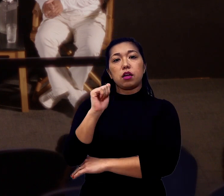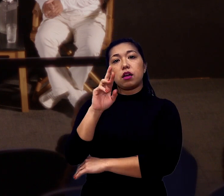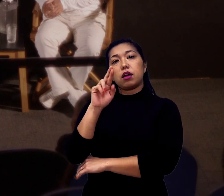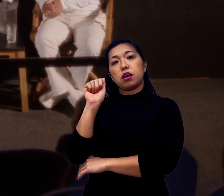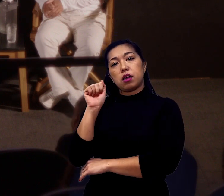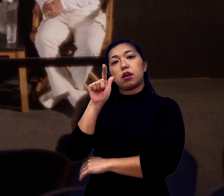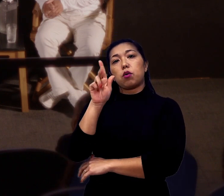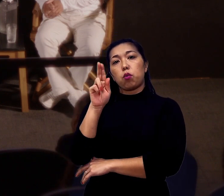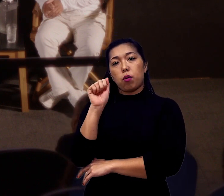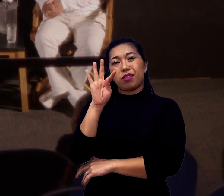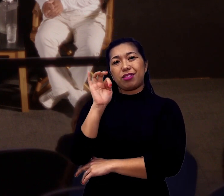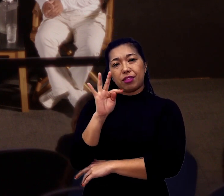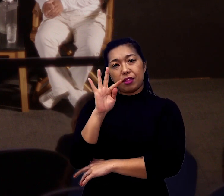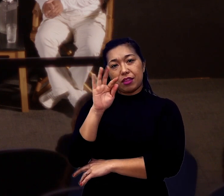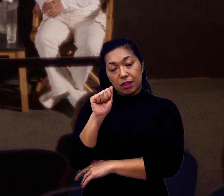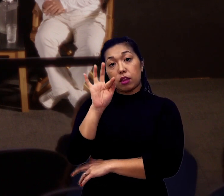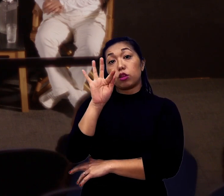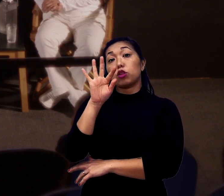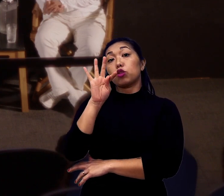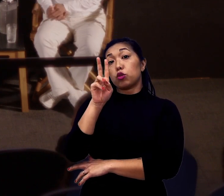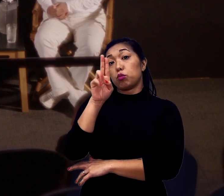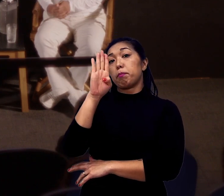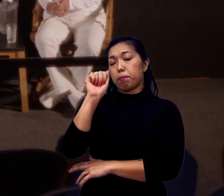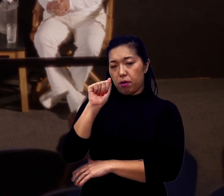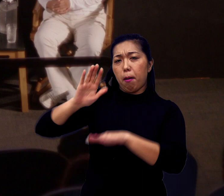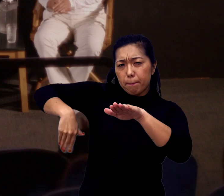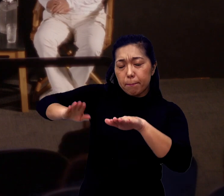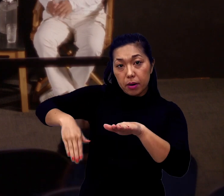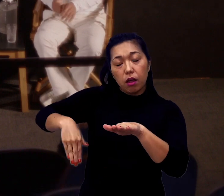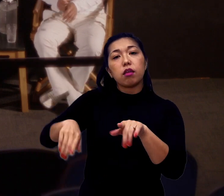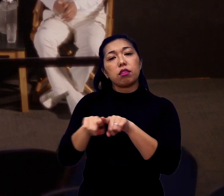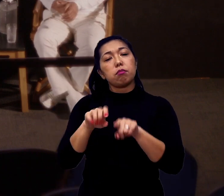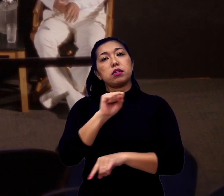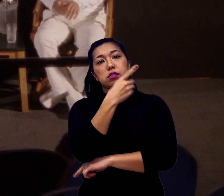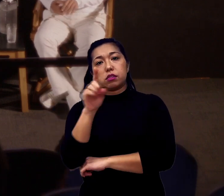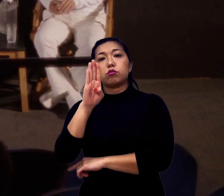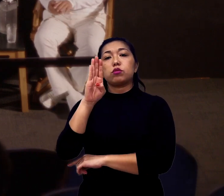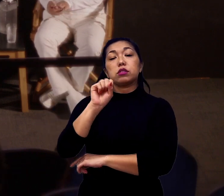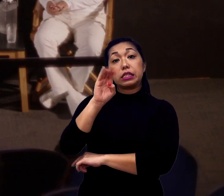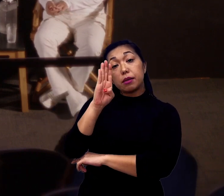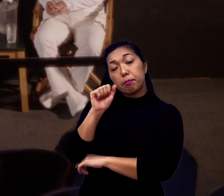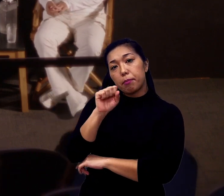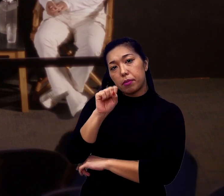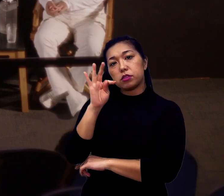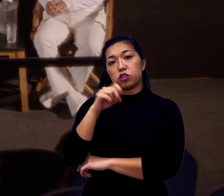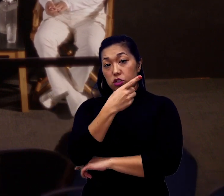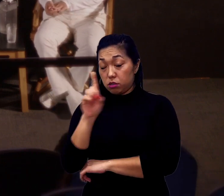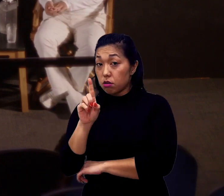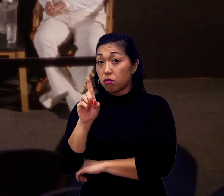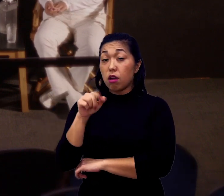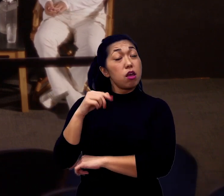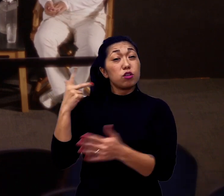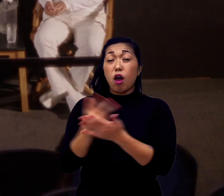Sebastião, mas isso acontece todos os dias, né? Há muitos anos, de uma forma global, né?